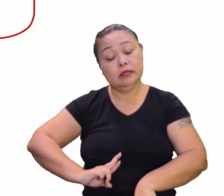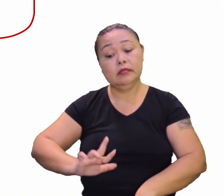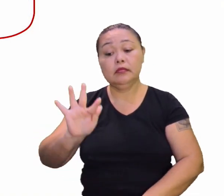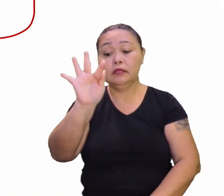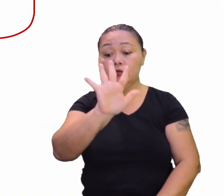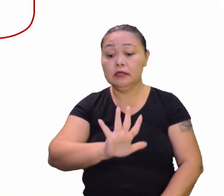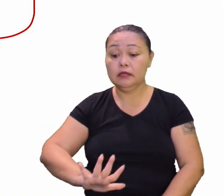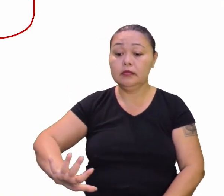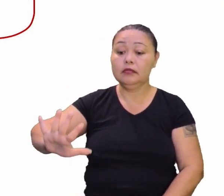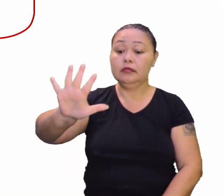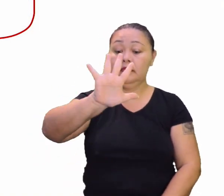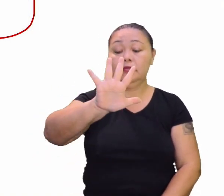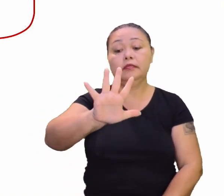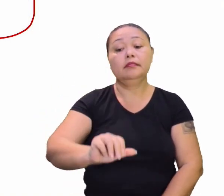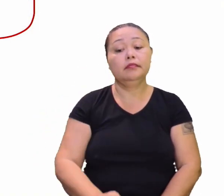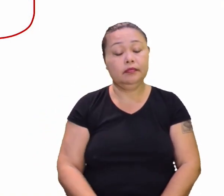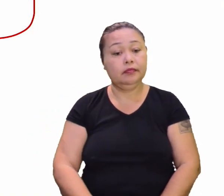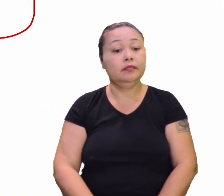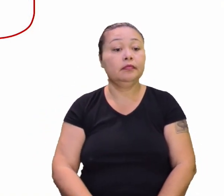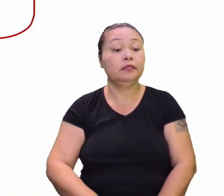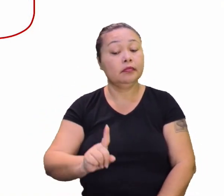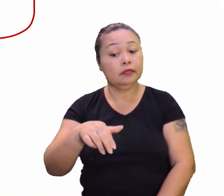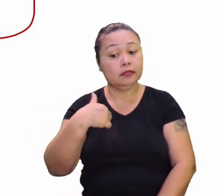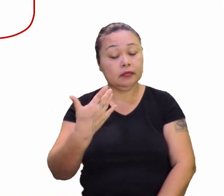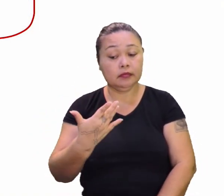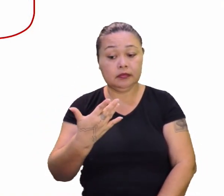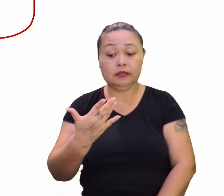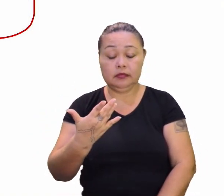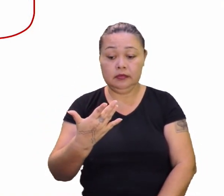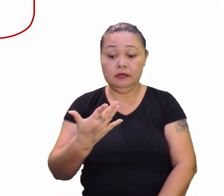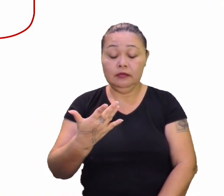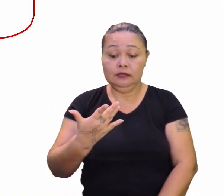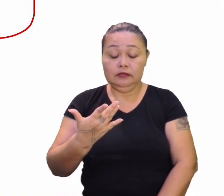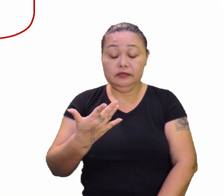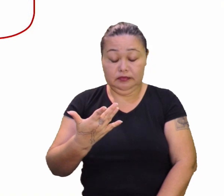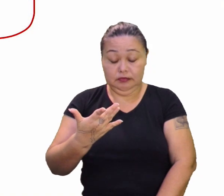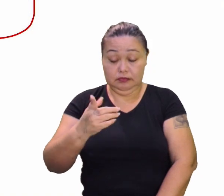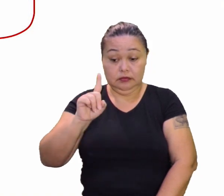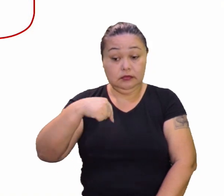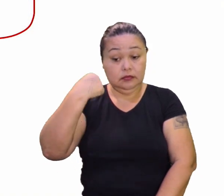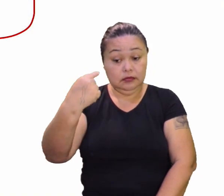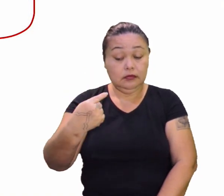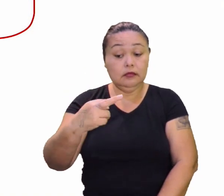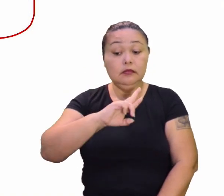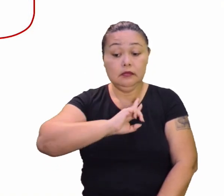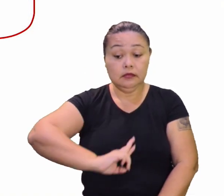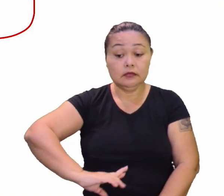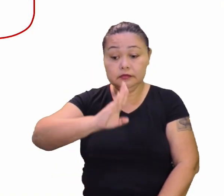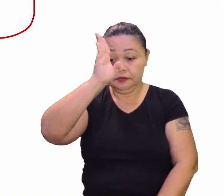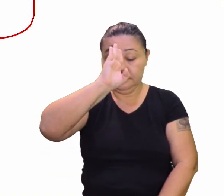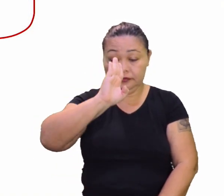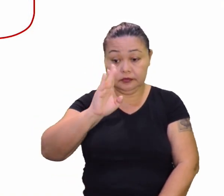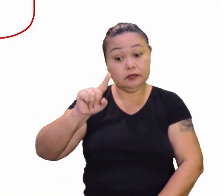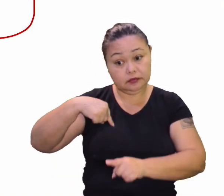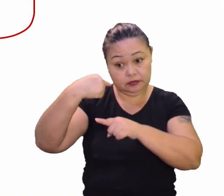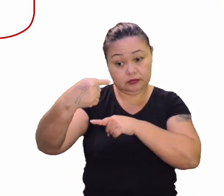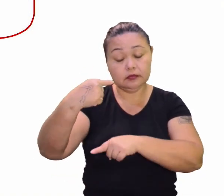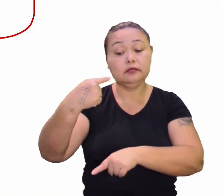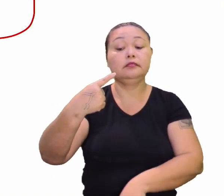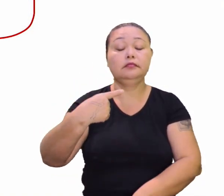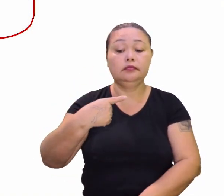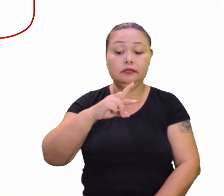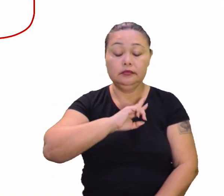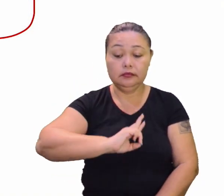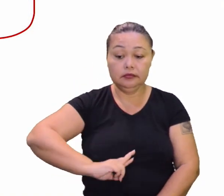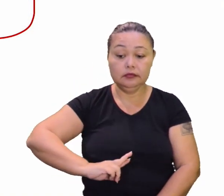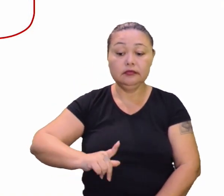República Federativa. Muito bem. E mesmo quando se tornou-se república, né? O Brasil, que agora a gente